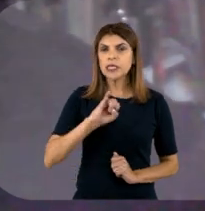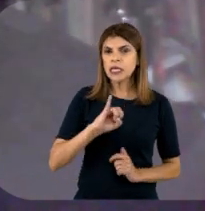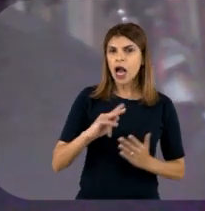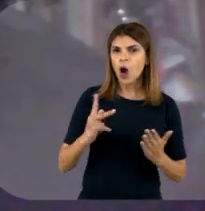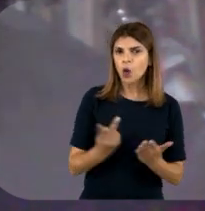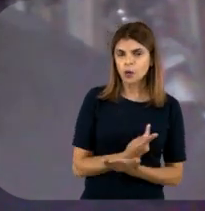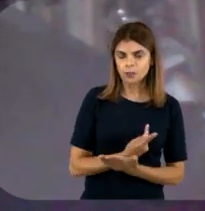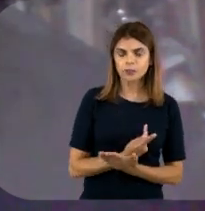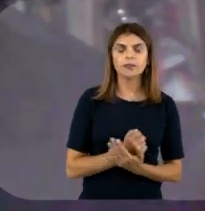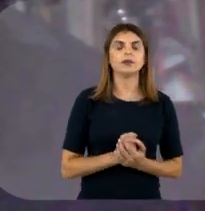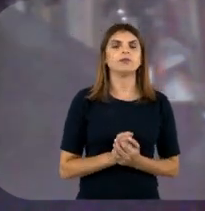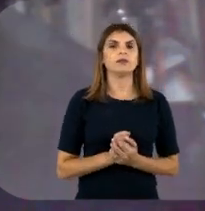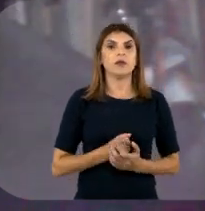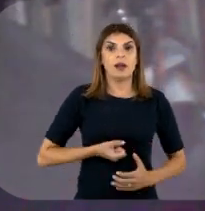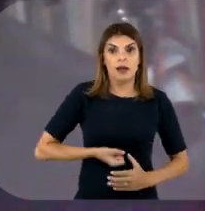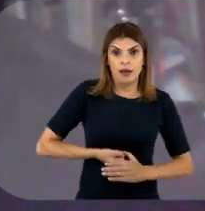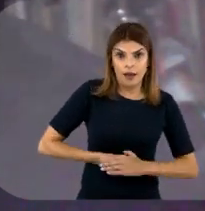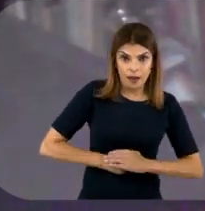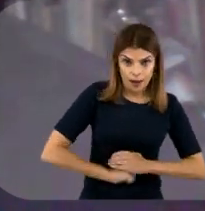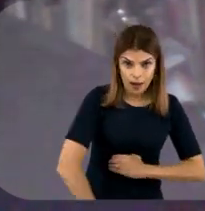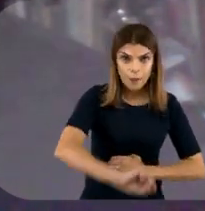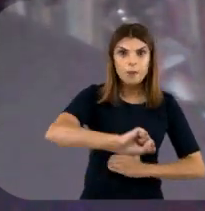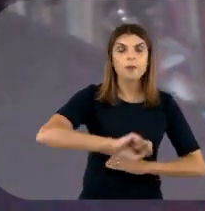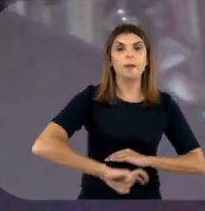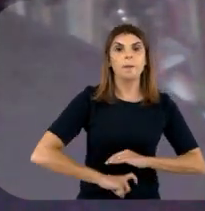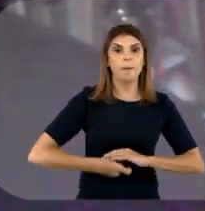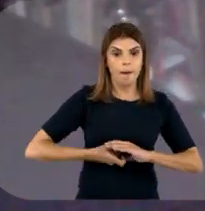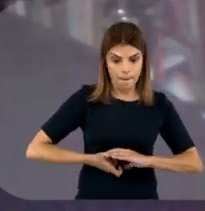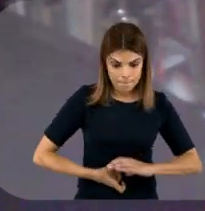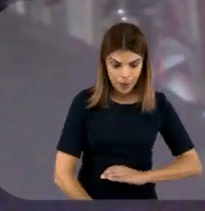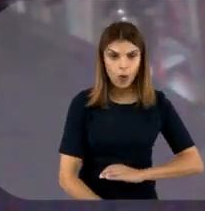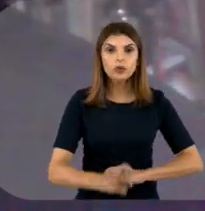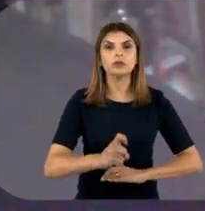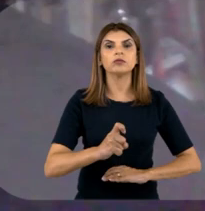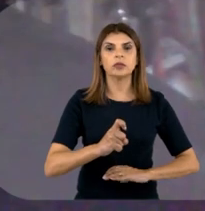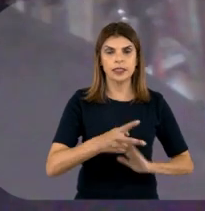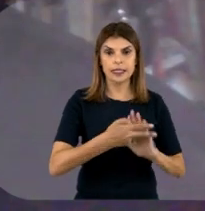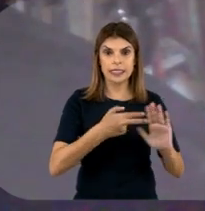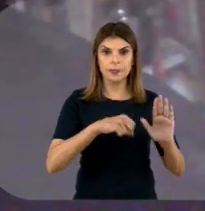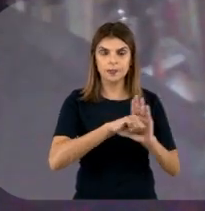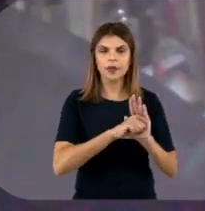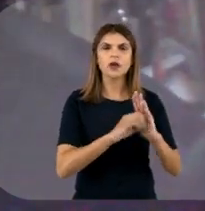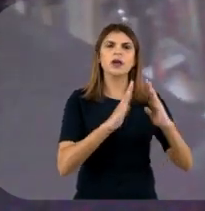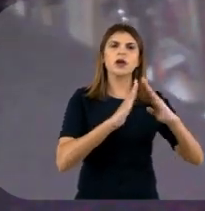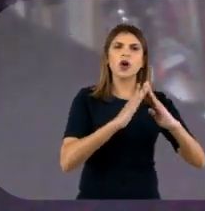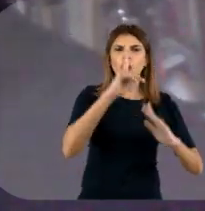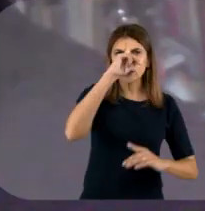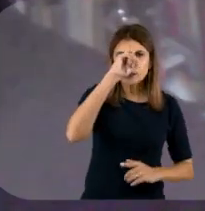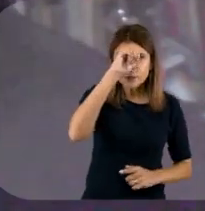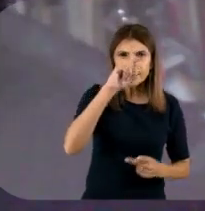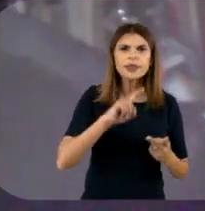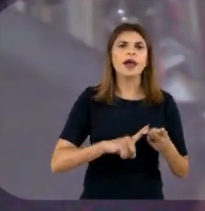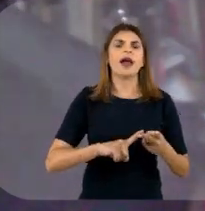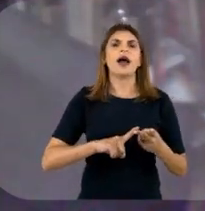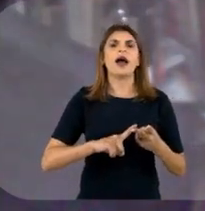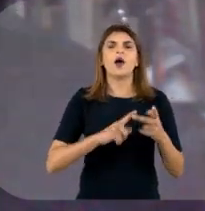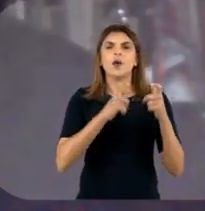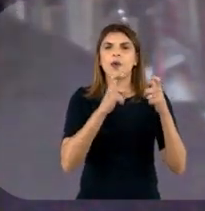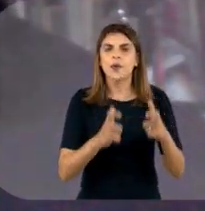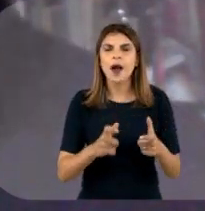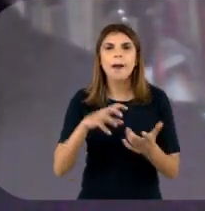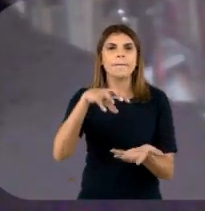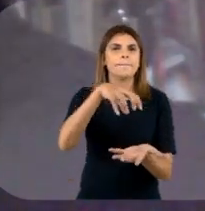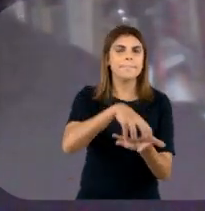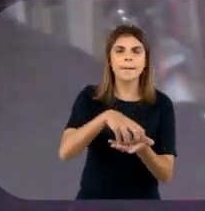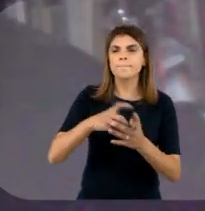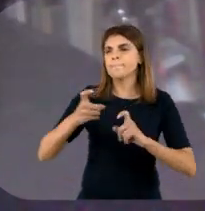Nas hipóteses de aborto criminoso, nas hipóteses em que os hospitais, o sistema